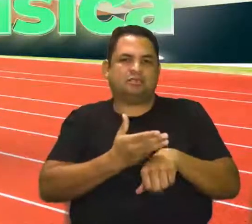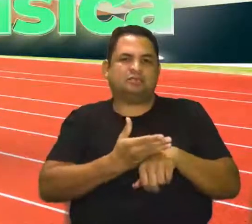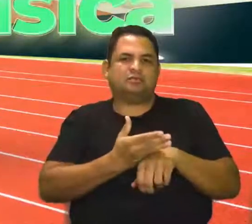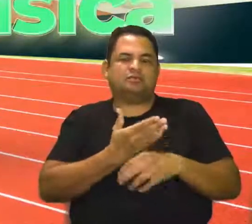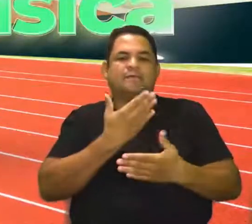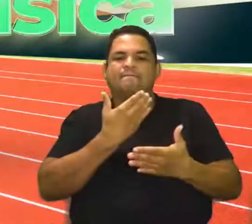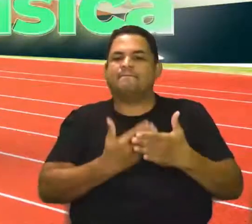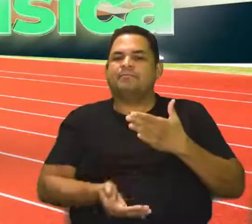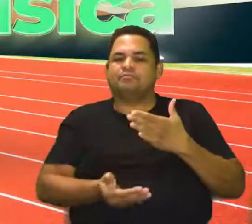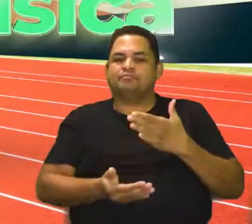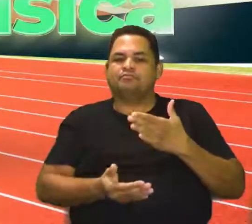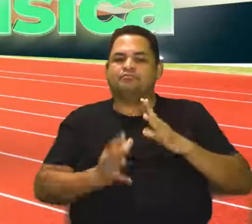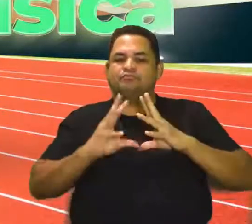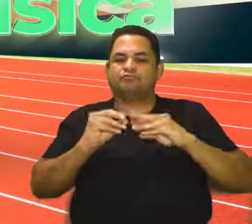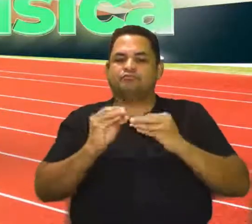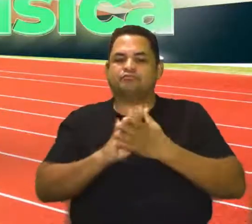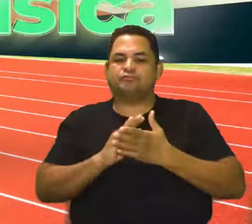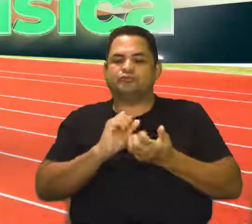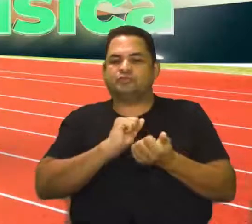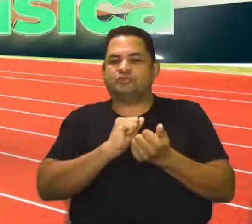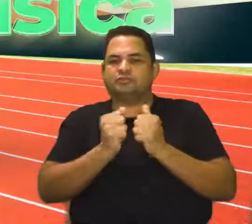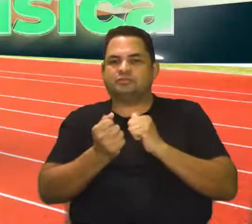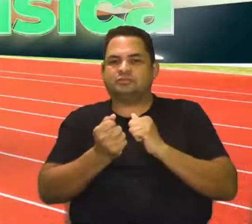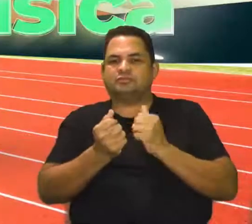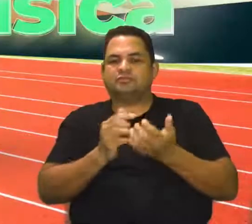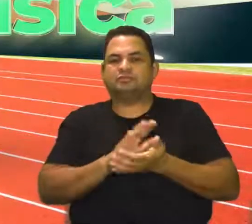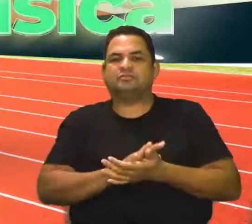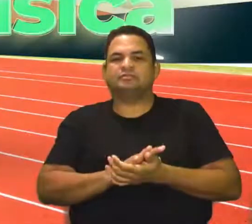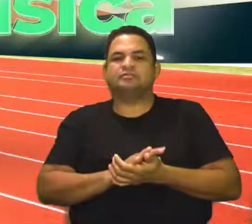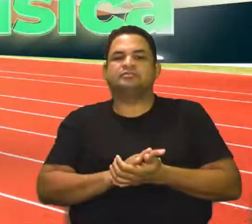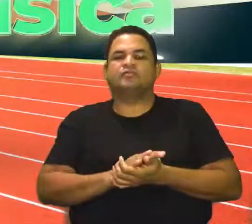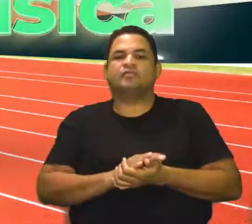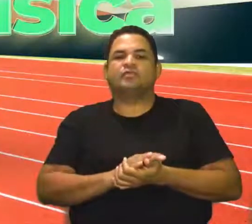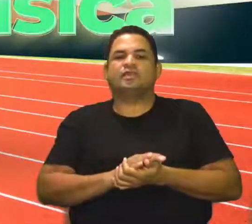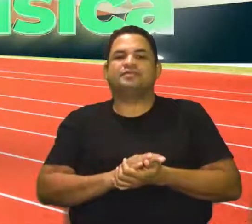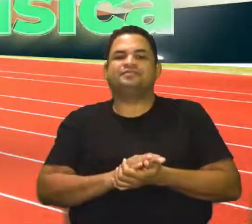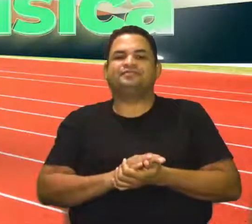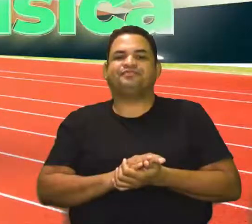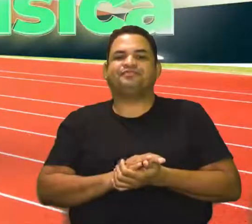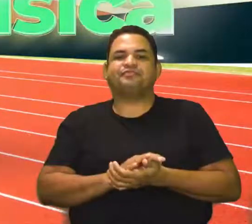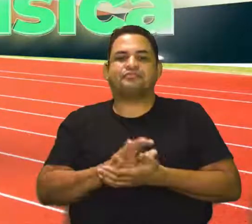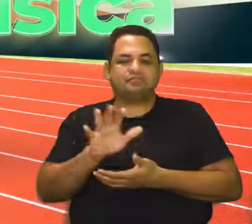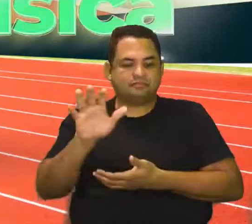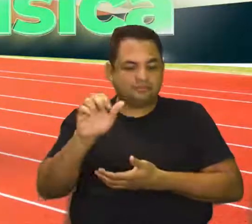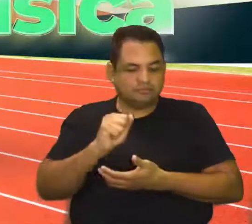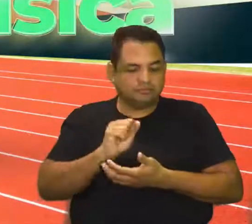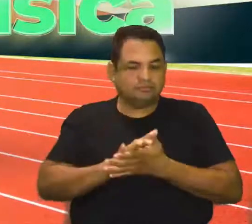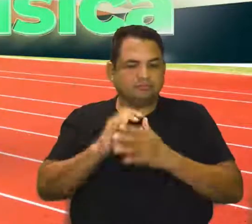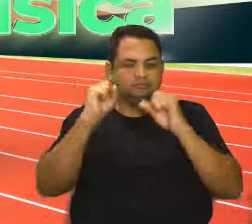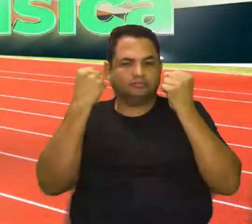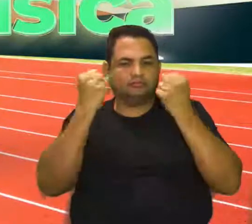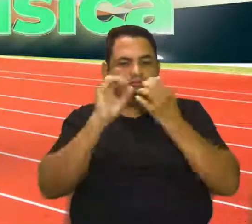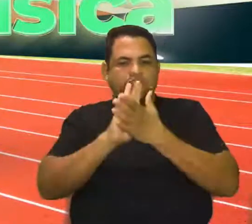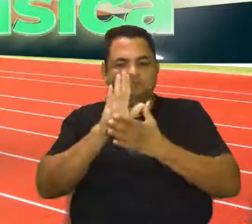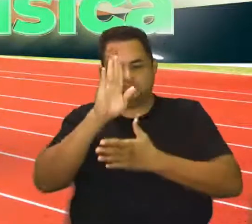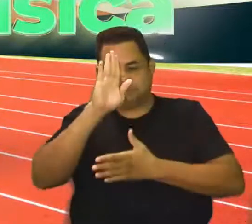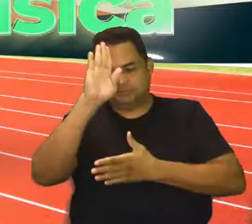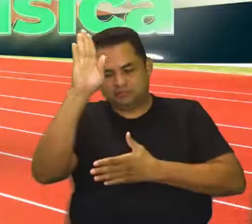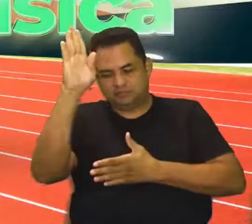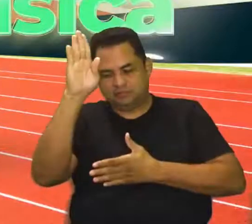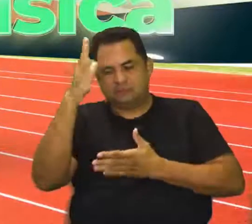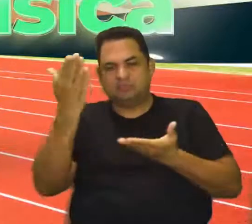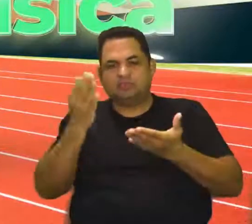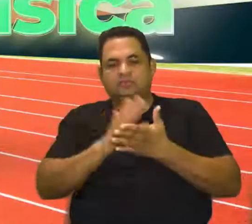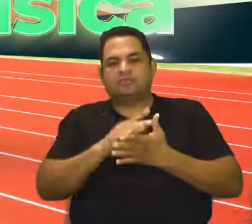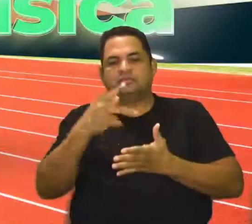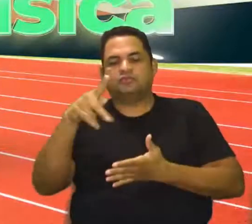você perde todas as adaptações. É por isso que a gente colocou. Pega a atividade física e coloca no rol das tuas prioridades.